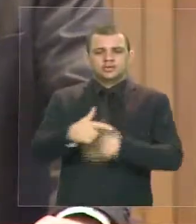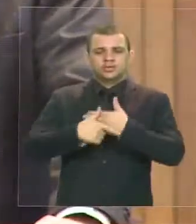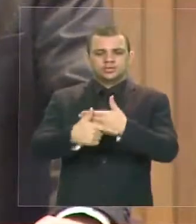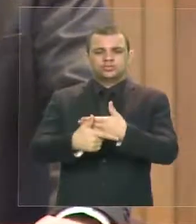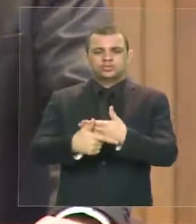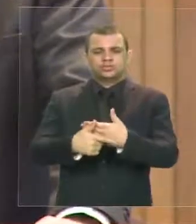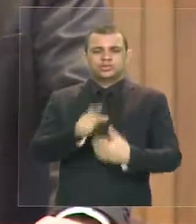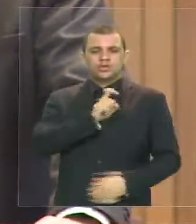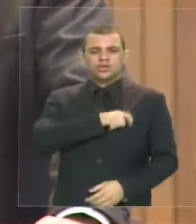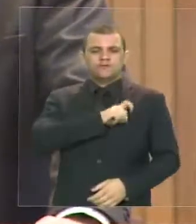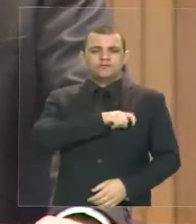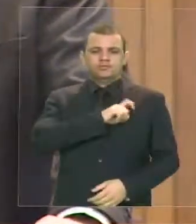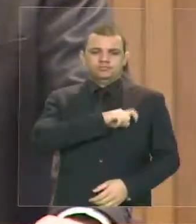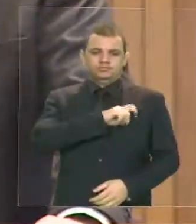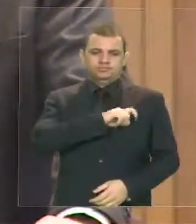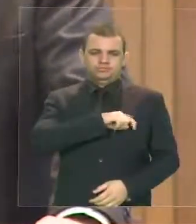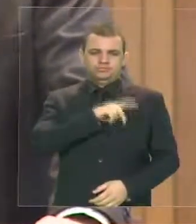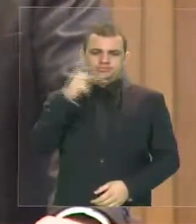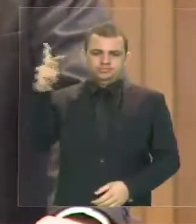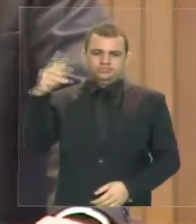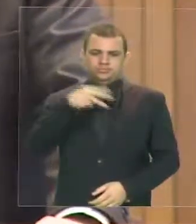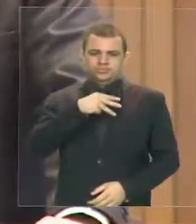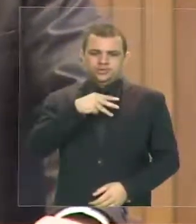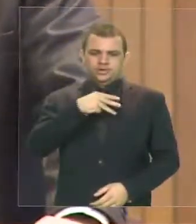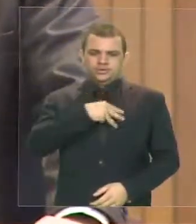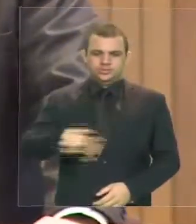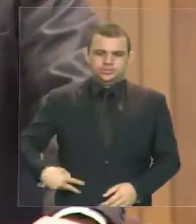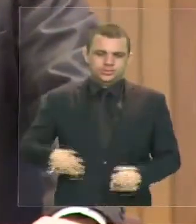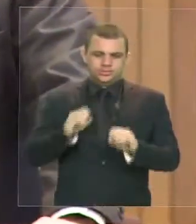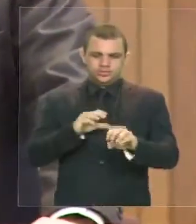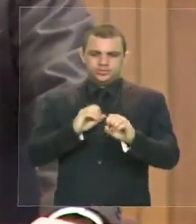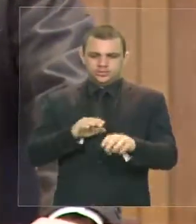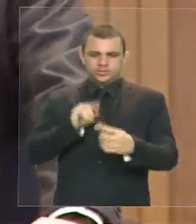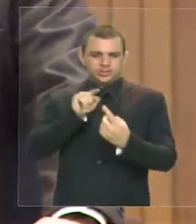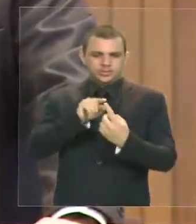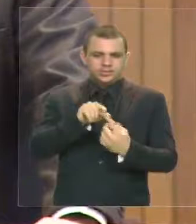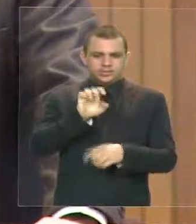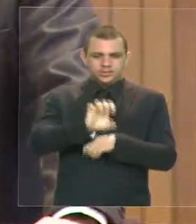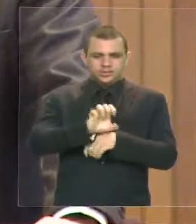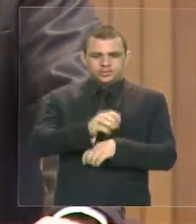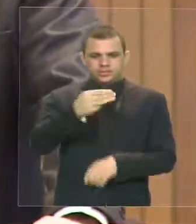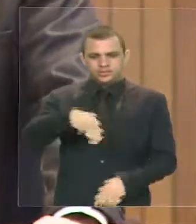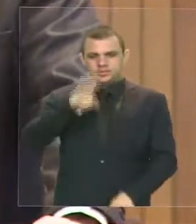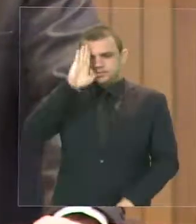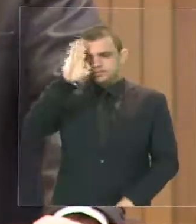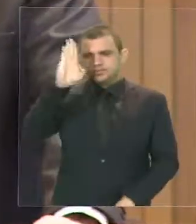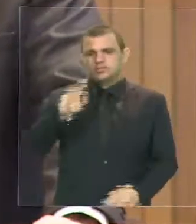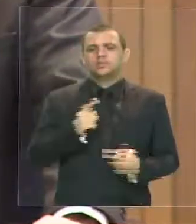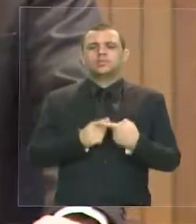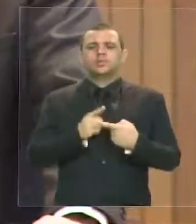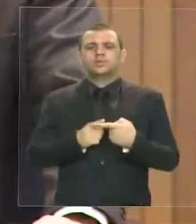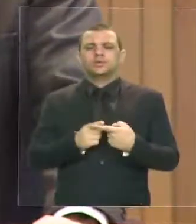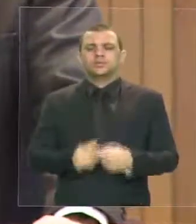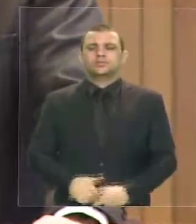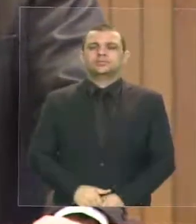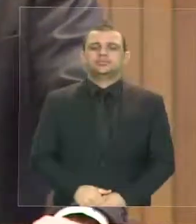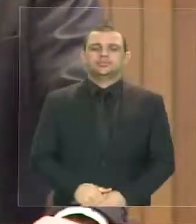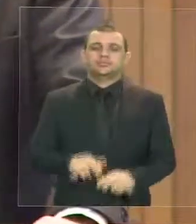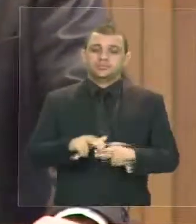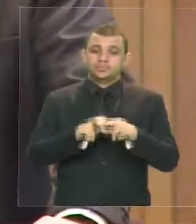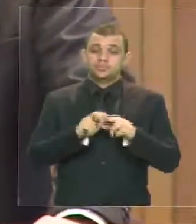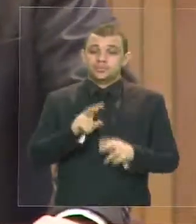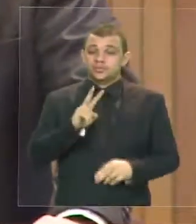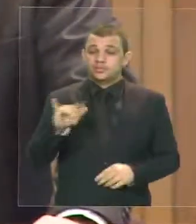covarde, diria assim, do Ministério da Educação com o Estado do Maranhão, principalmente. Digo isso porque serão mais